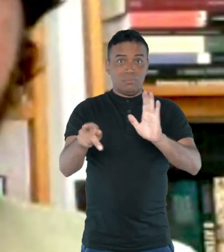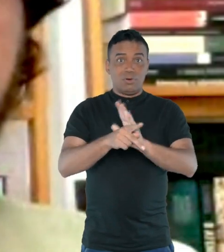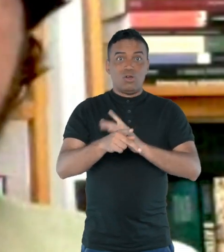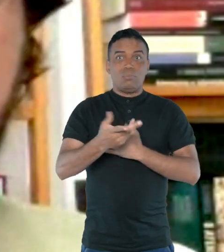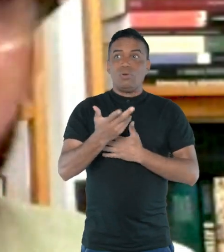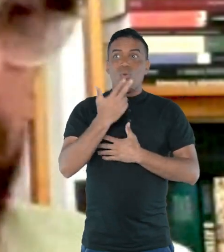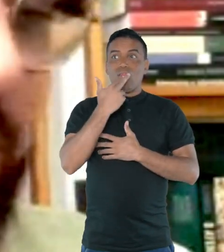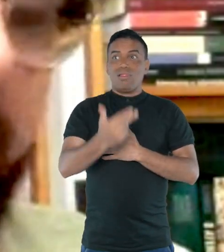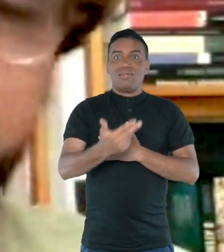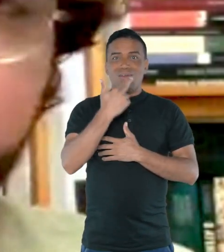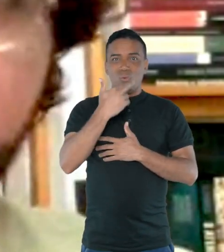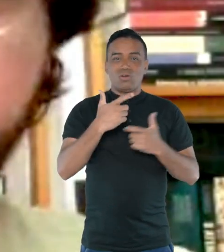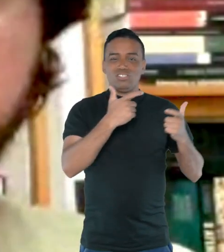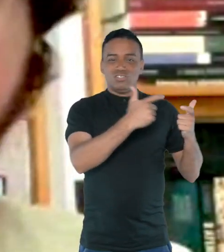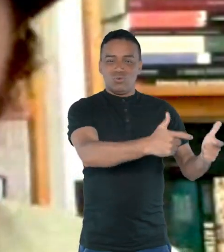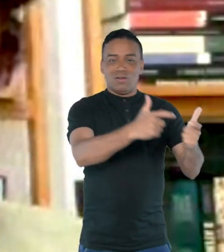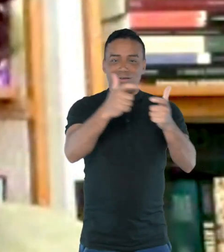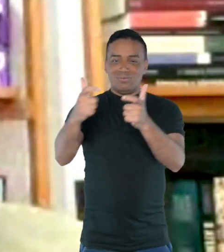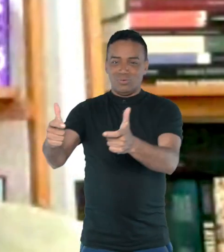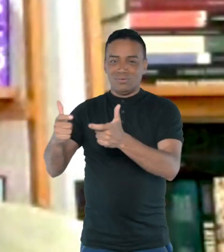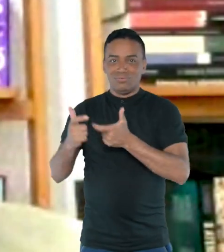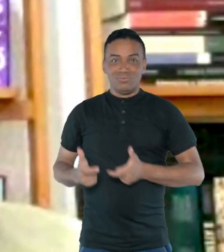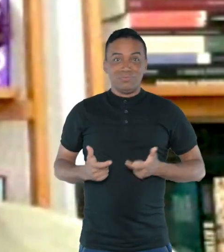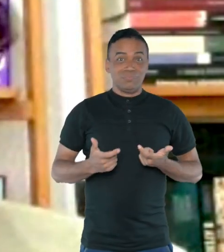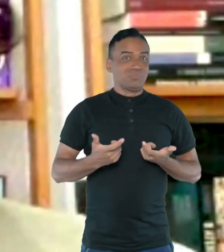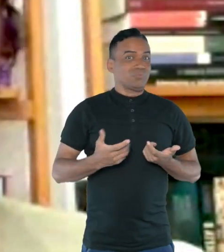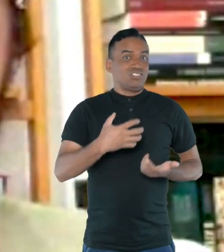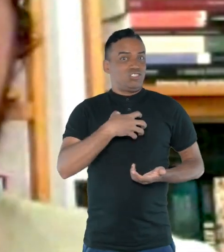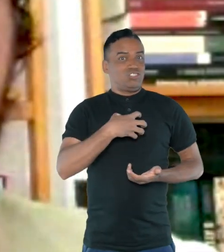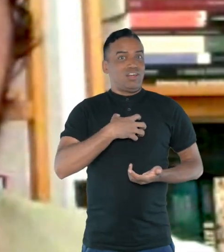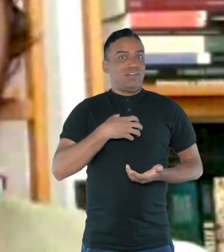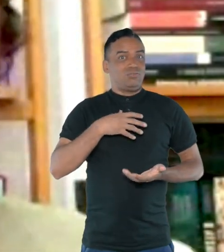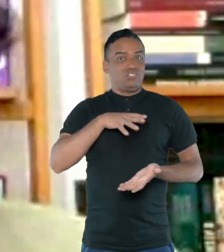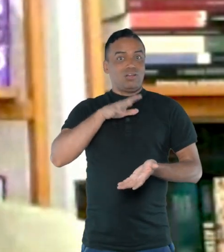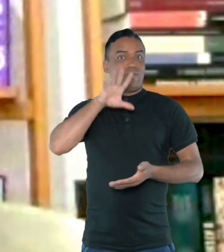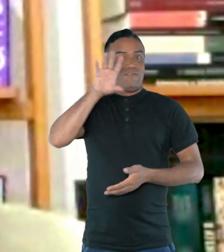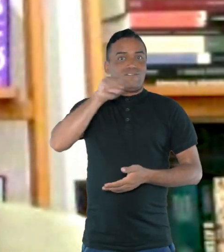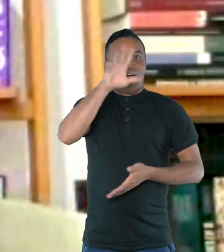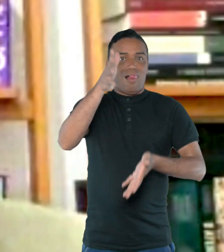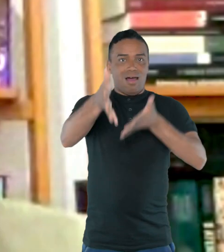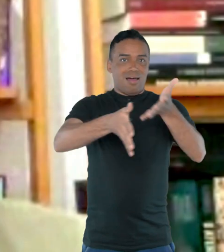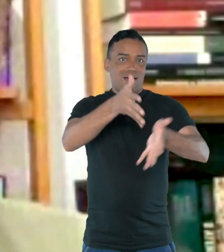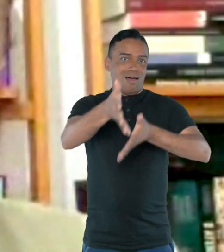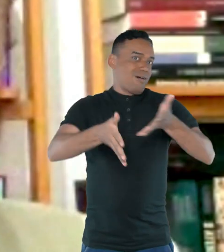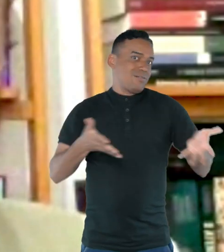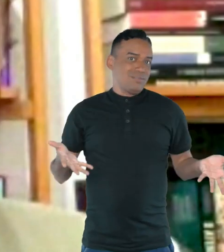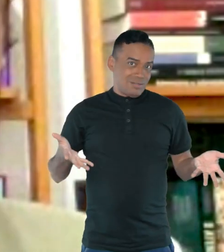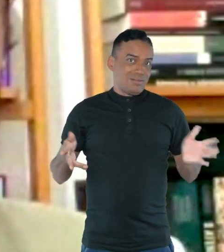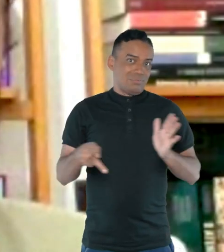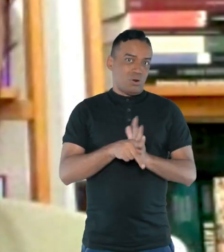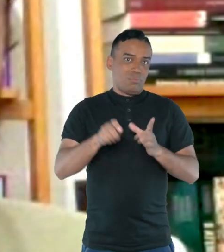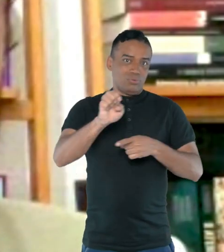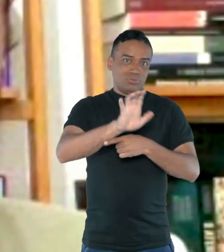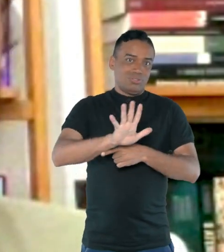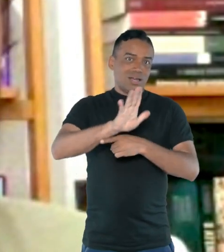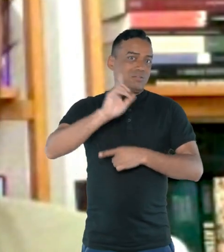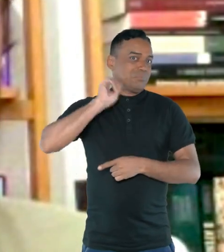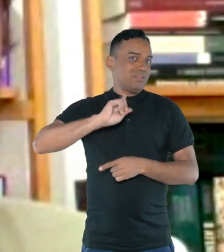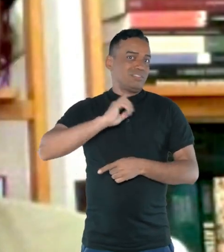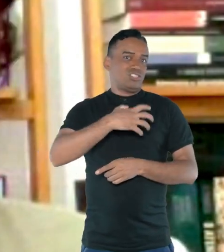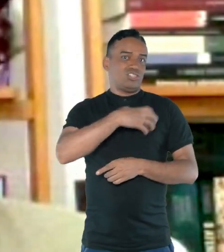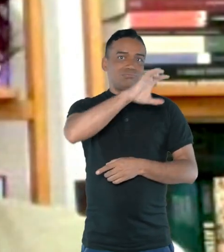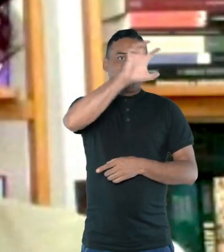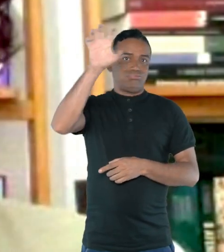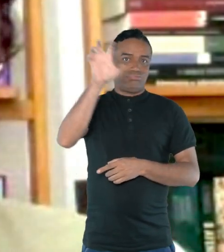dos personagens de determinadas regiões aqui do estado. Afinal de contas, é um livro que eu sempre tive